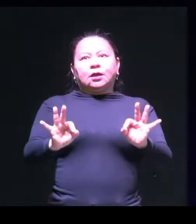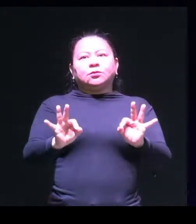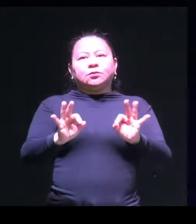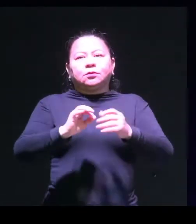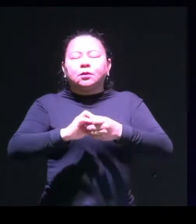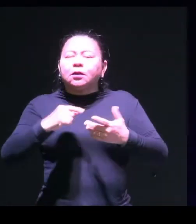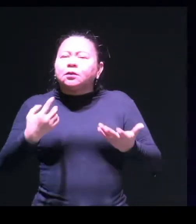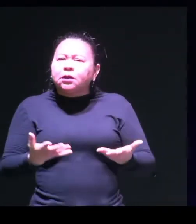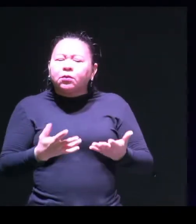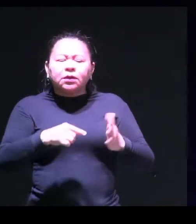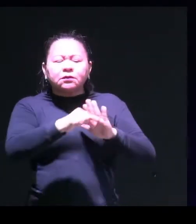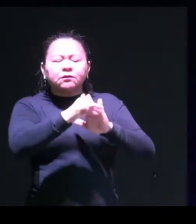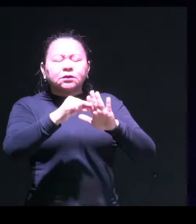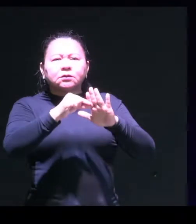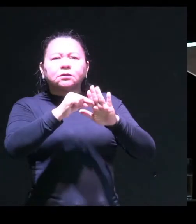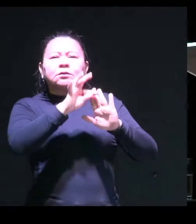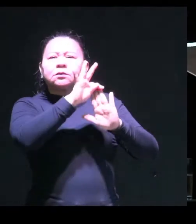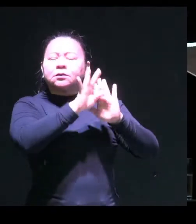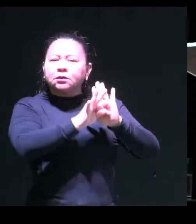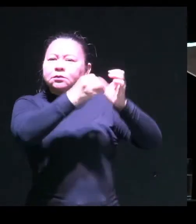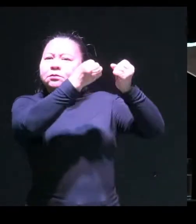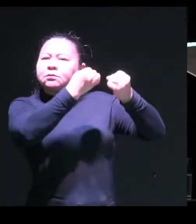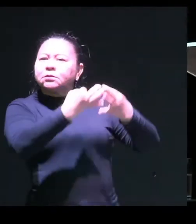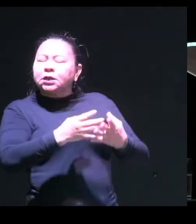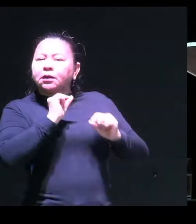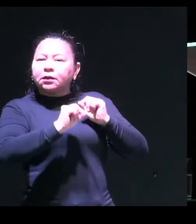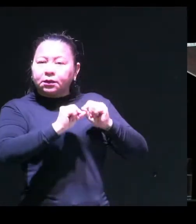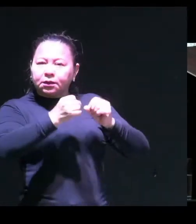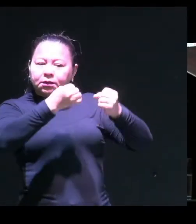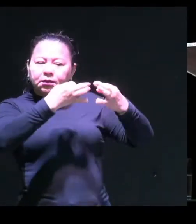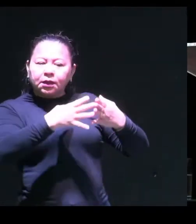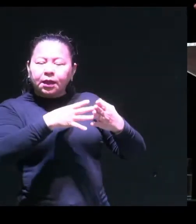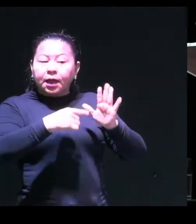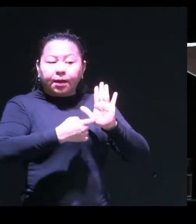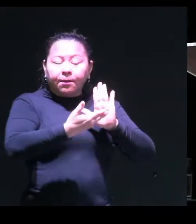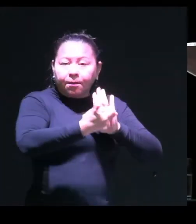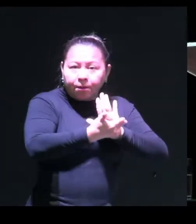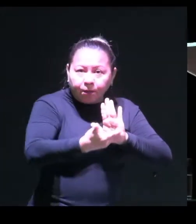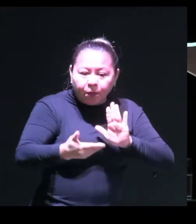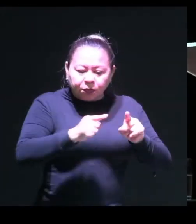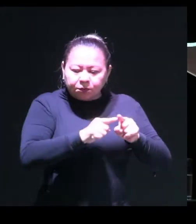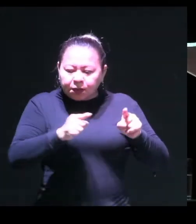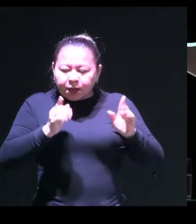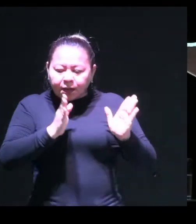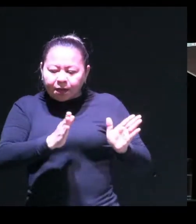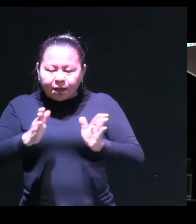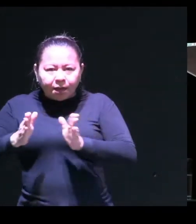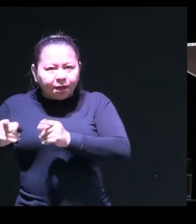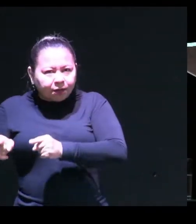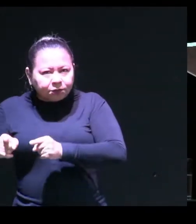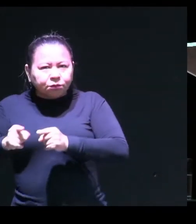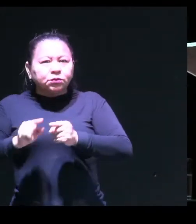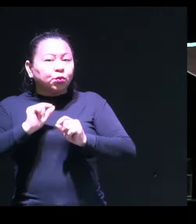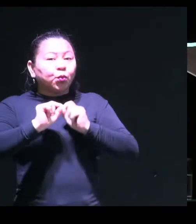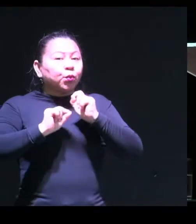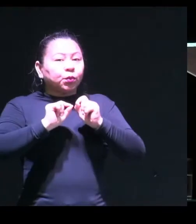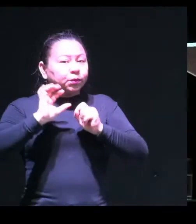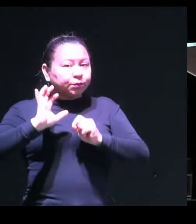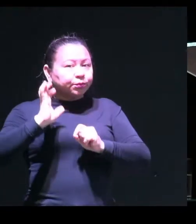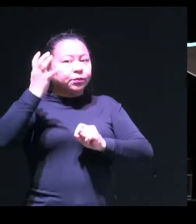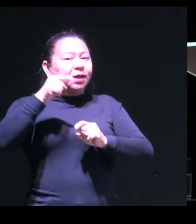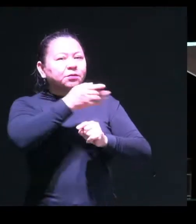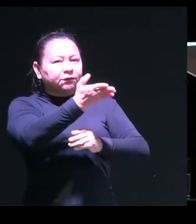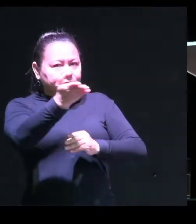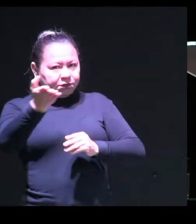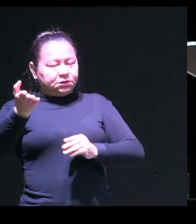que nesse pequeno texto ele fala, eu vou falar sobre as épocas, sobre os sinais, mas